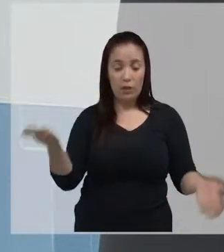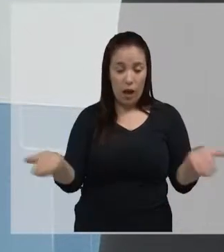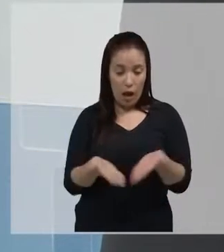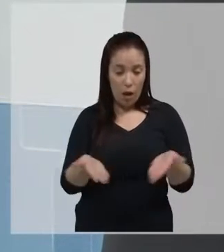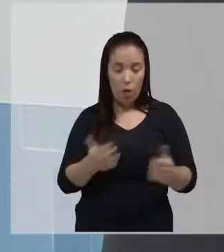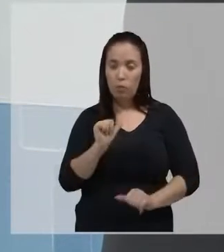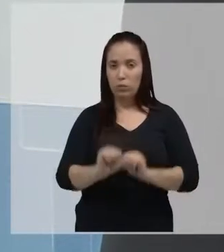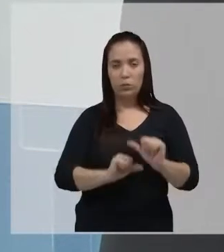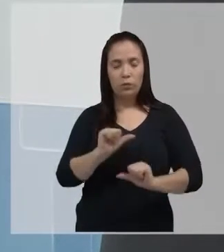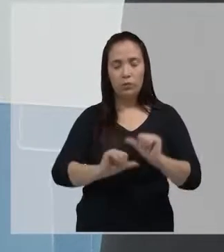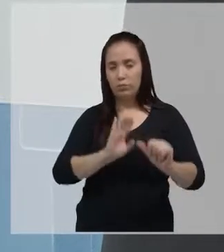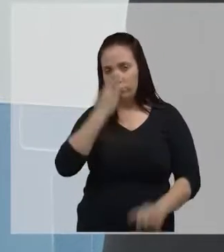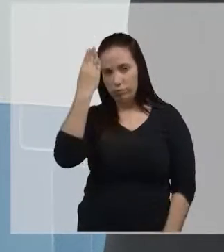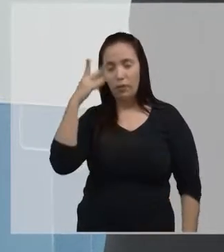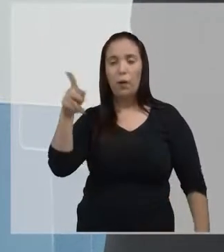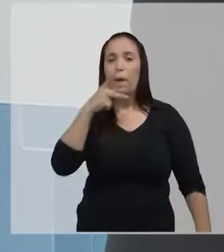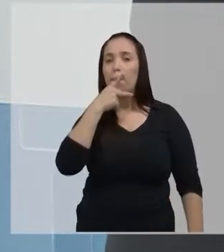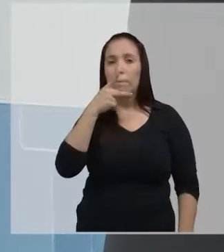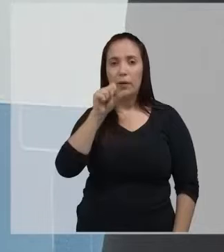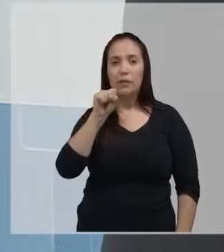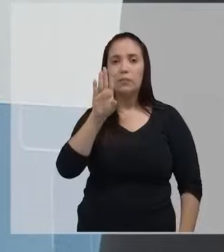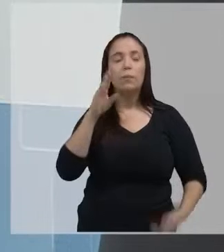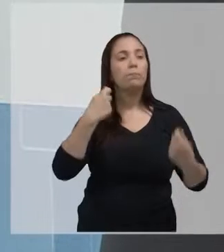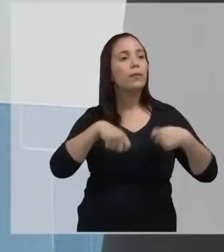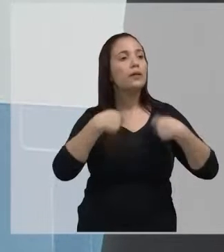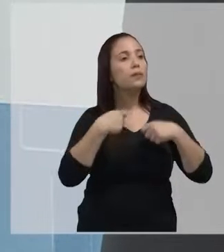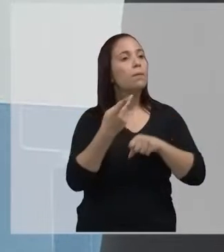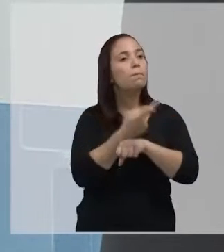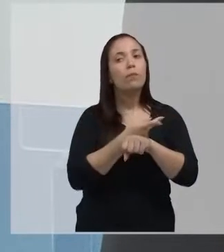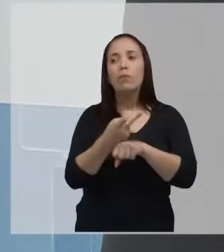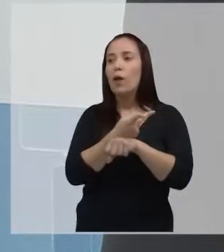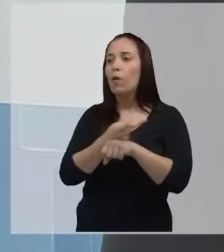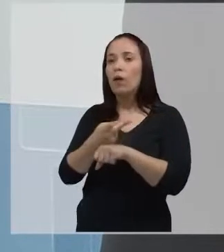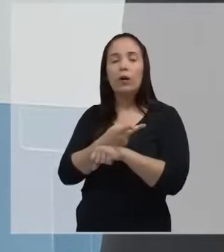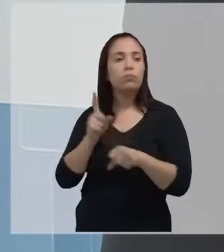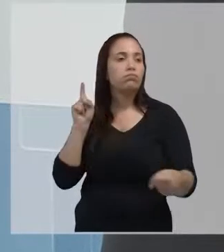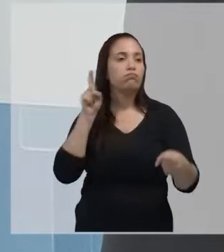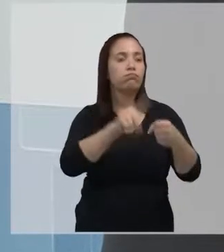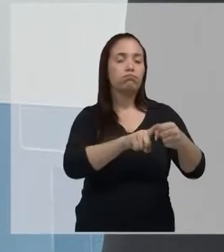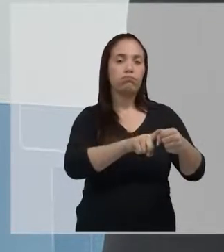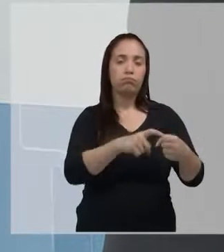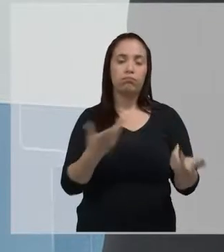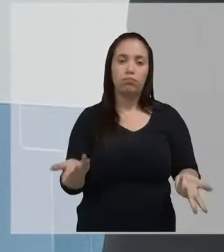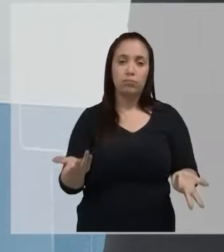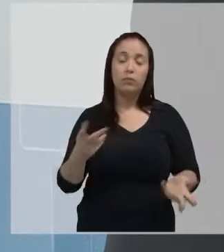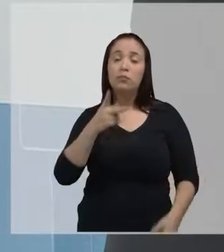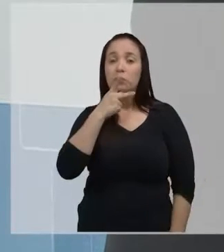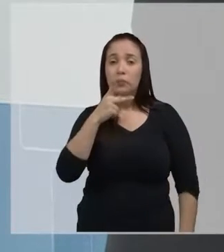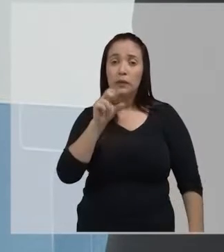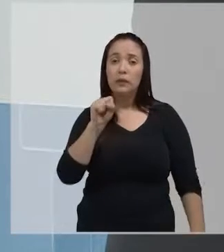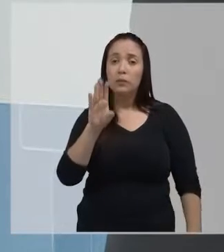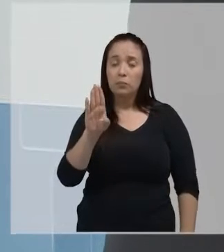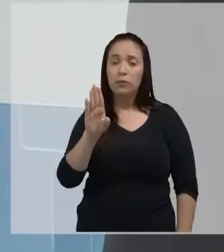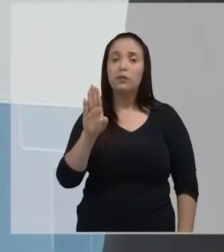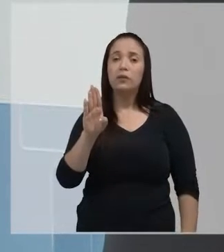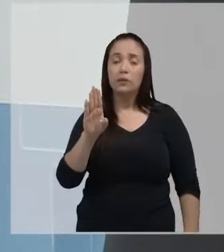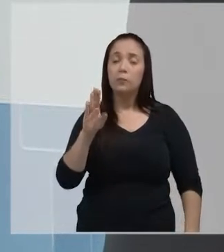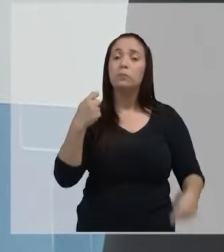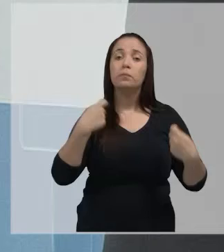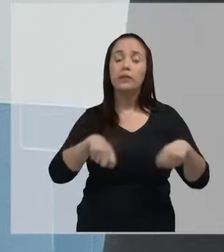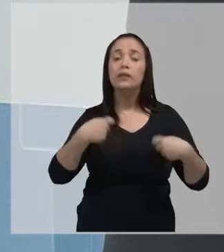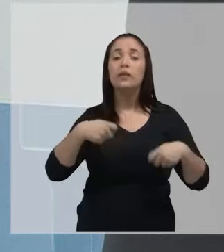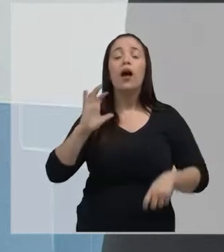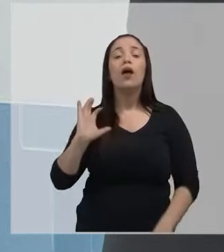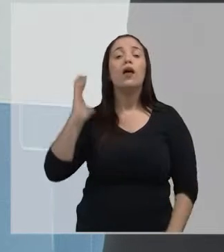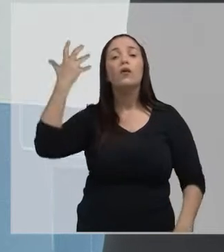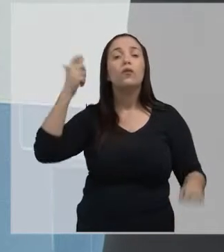Então o PSB vai ter que se situar. O PSB ele tem duas coisas muito claras para se